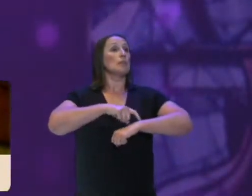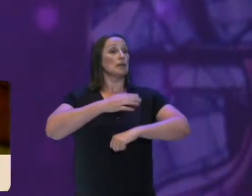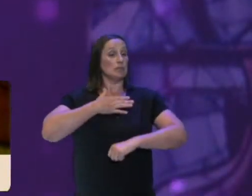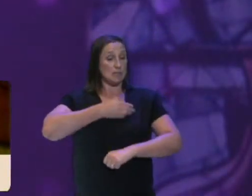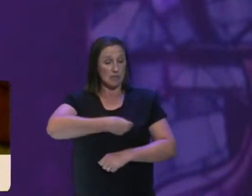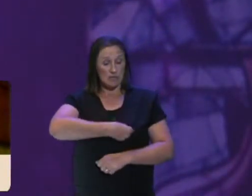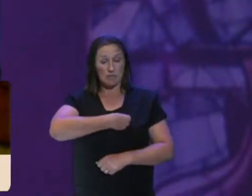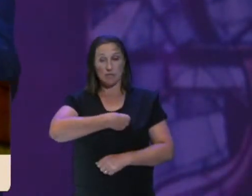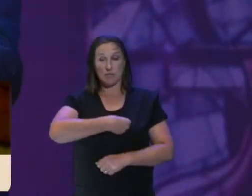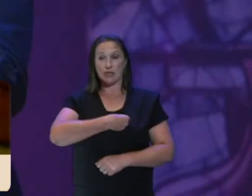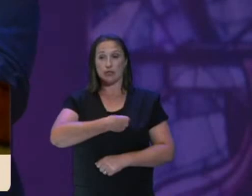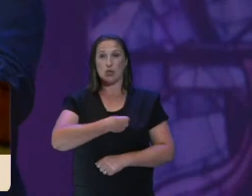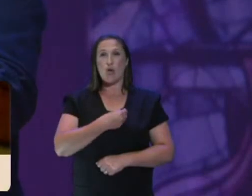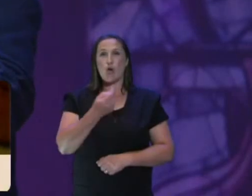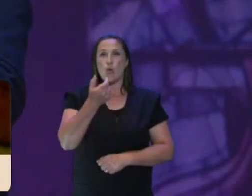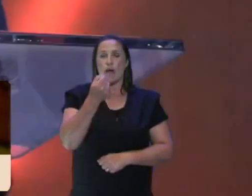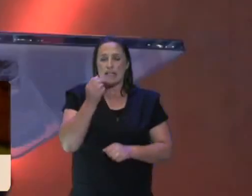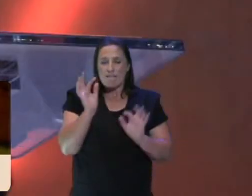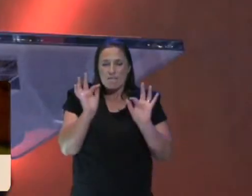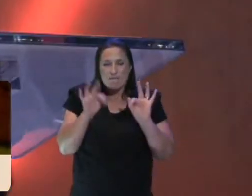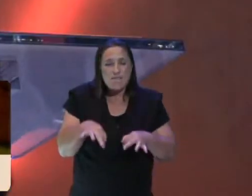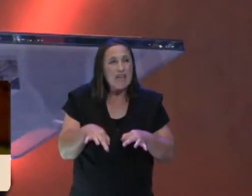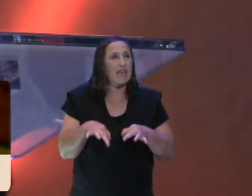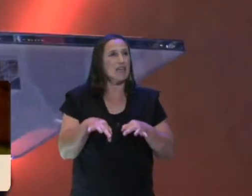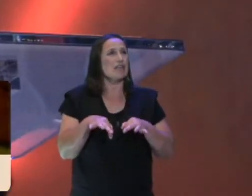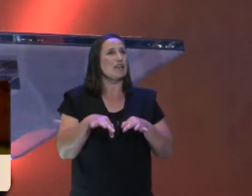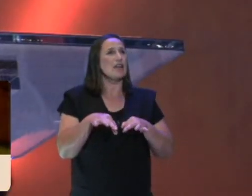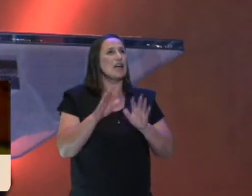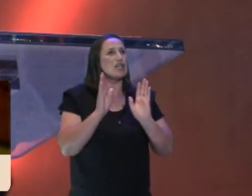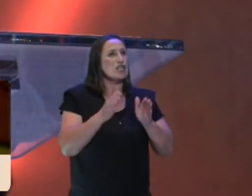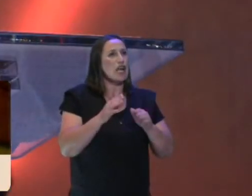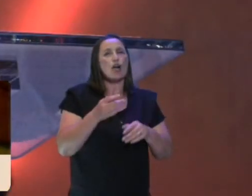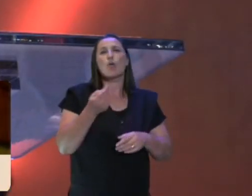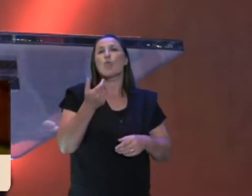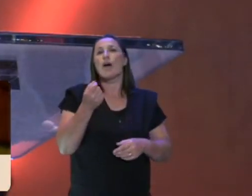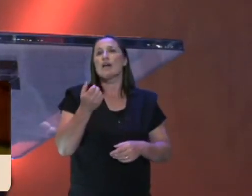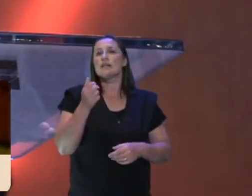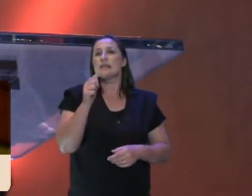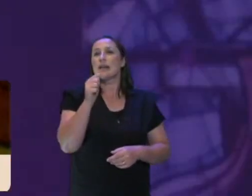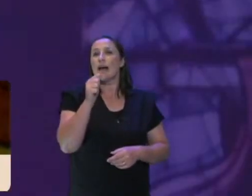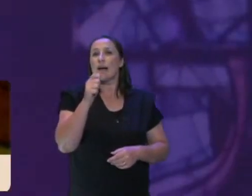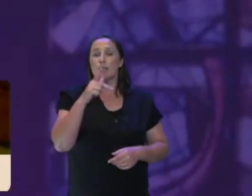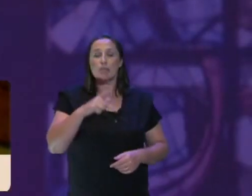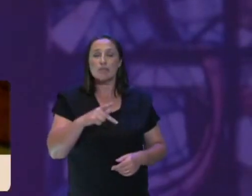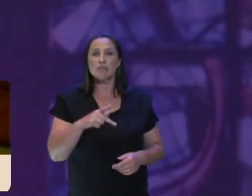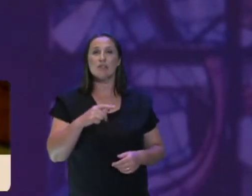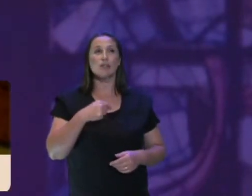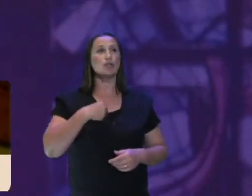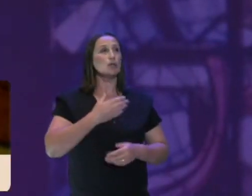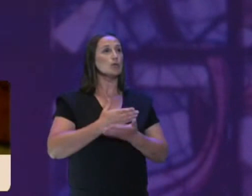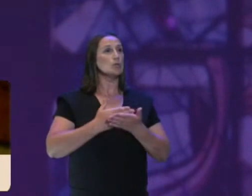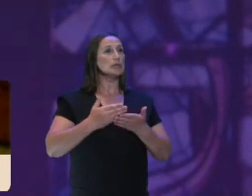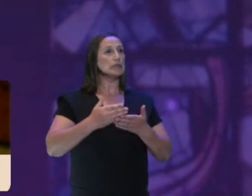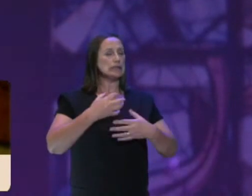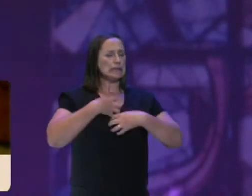estava chegando no final da minha carreira, que eu comecei a me sentir mal, porque durante